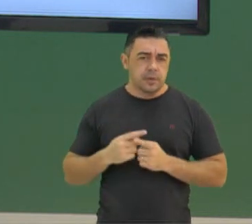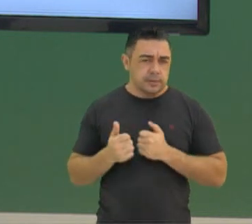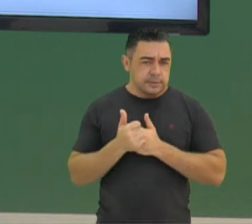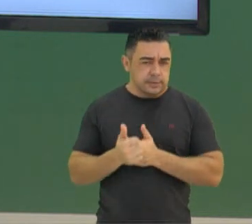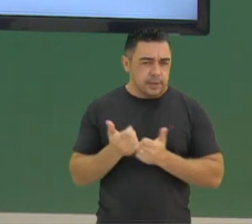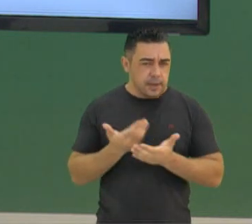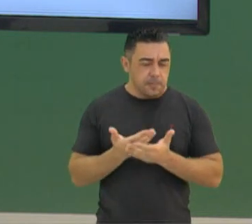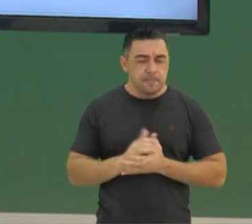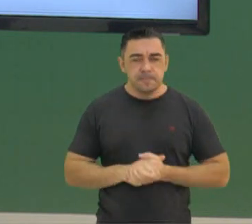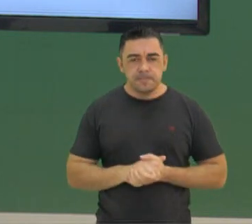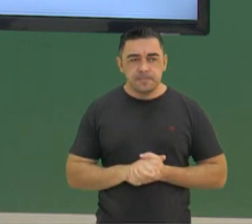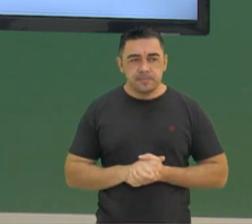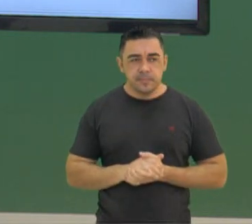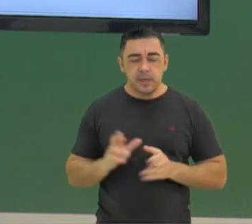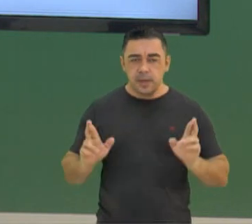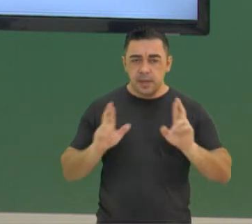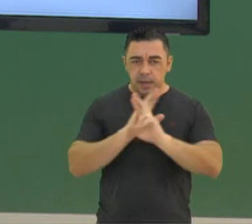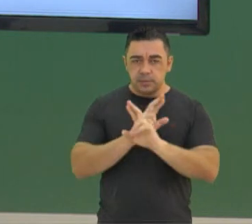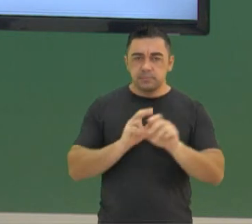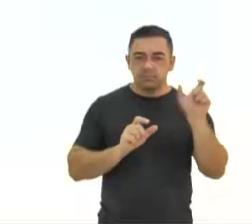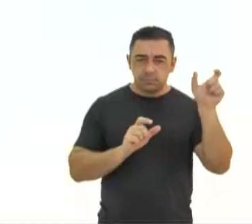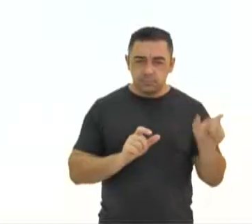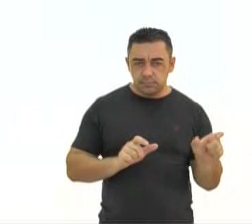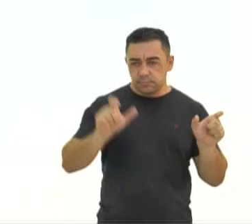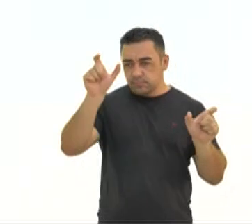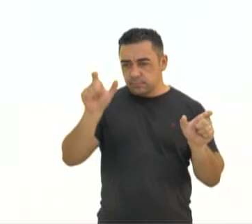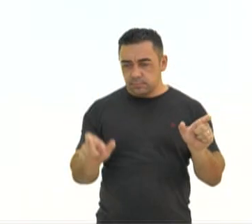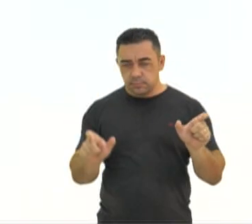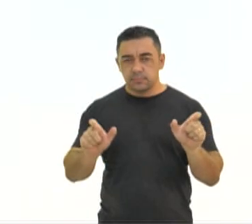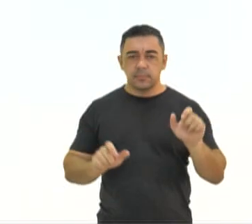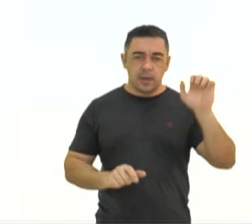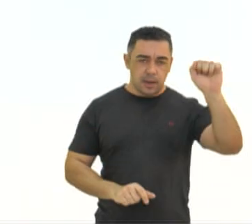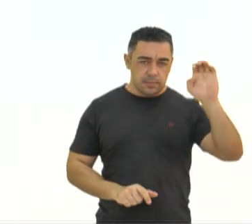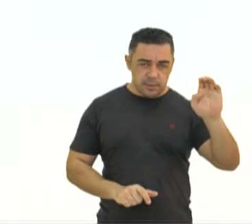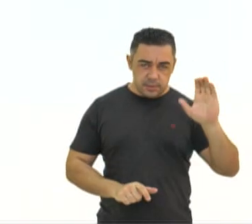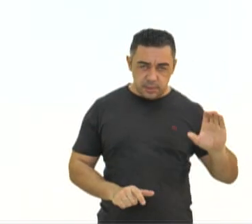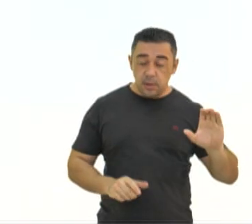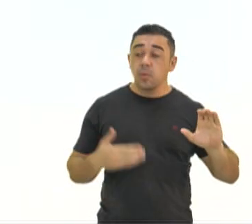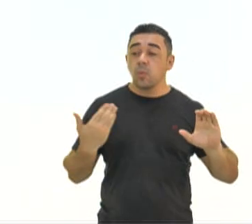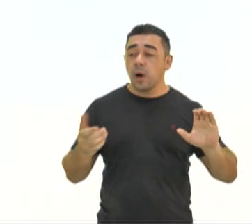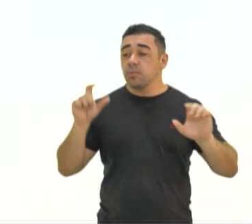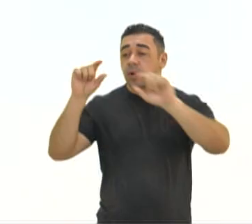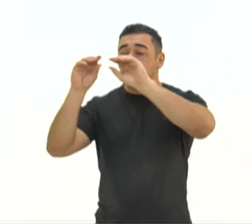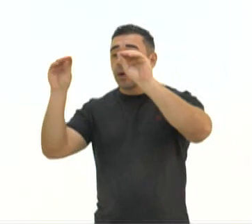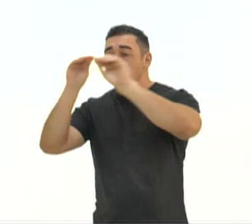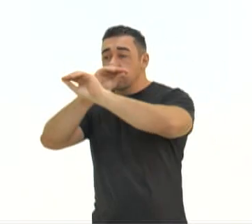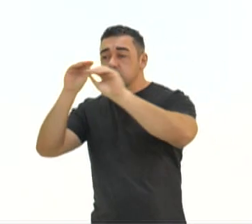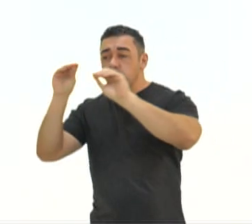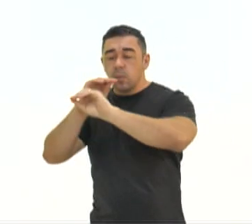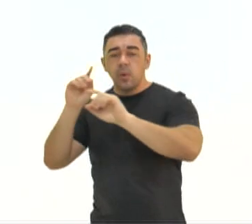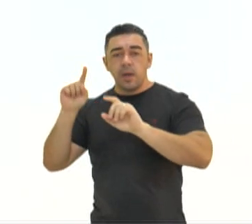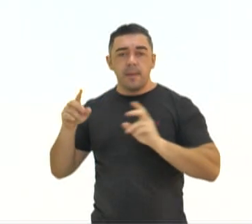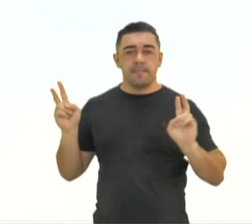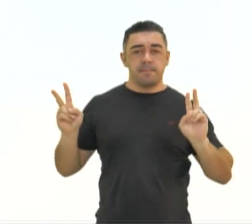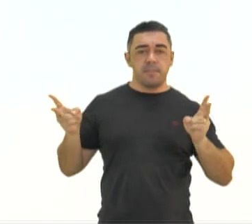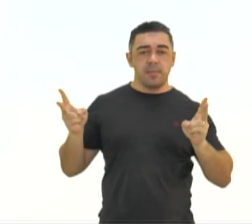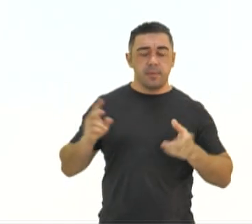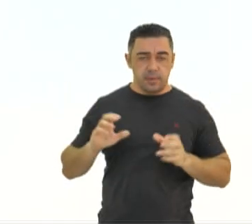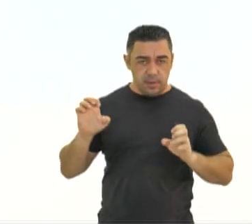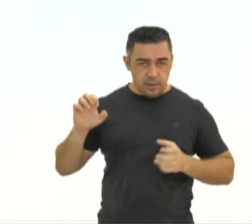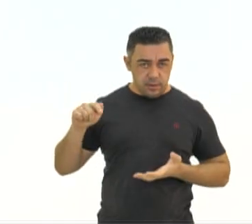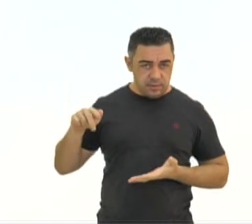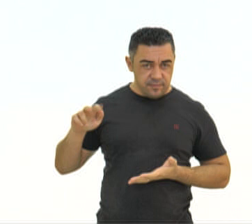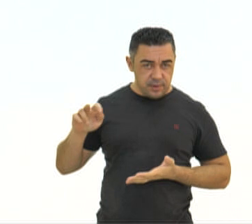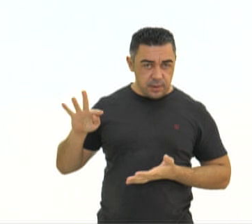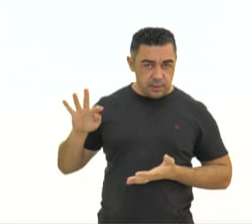bem a aula. Então aqui, relacione as colunas indicando quais equações são equivalentes, né?